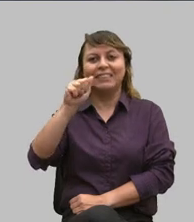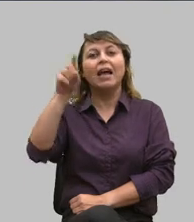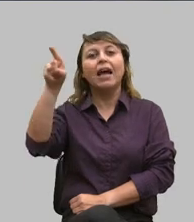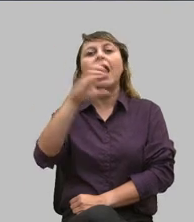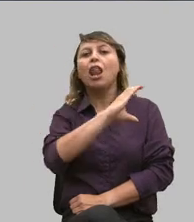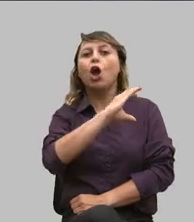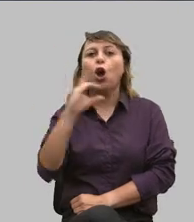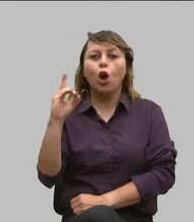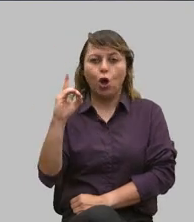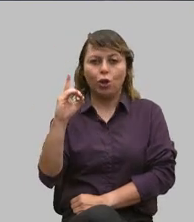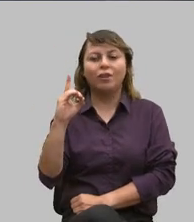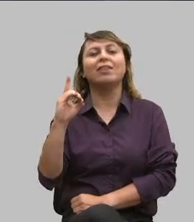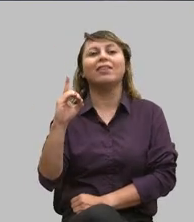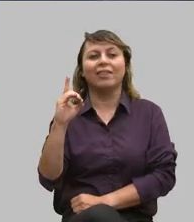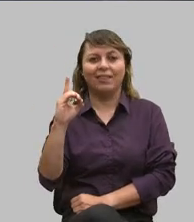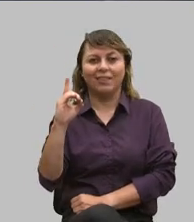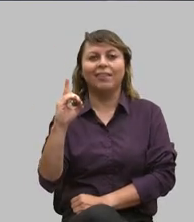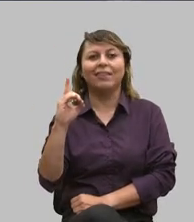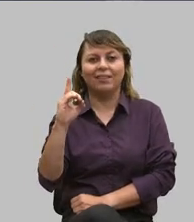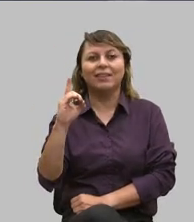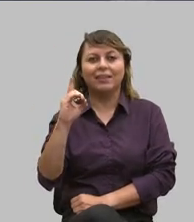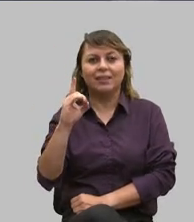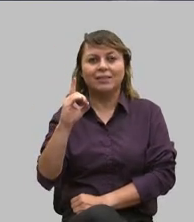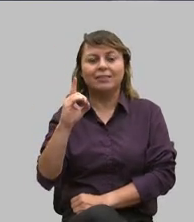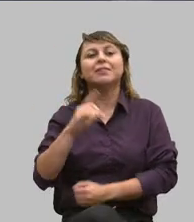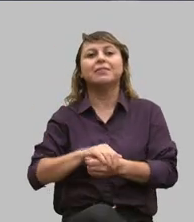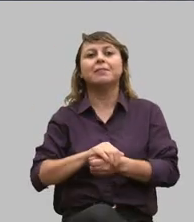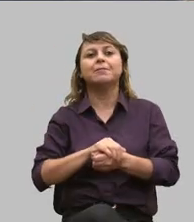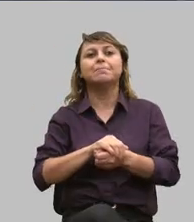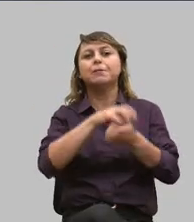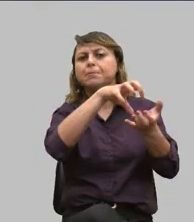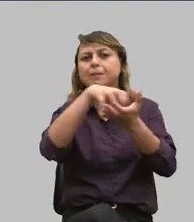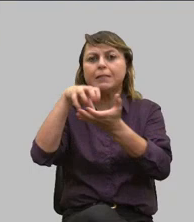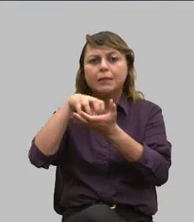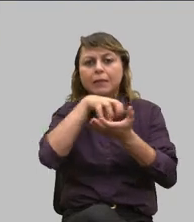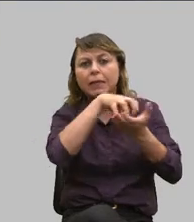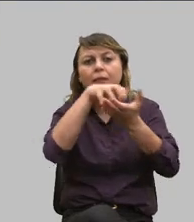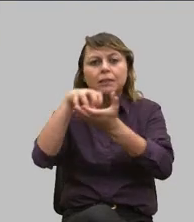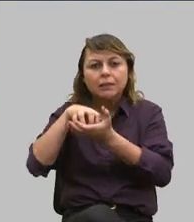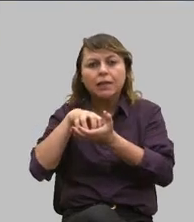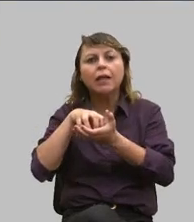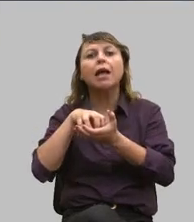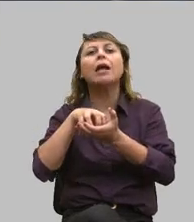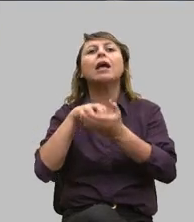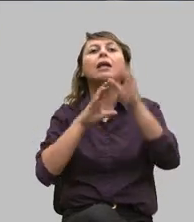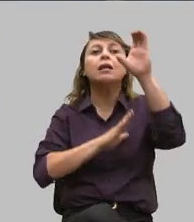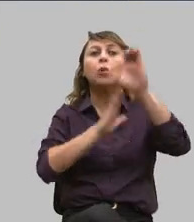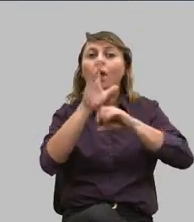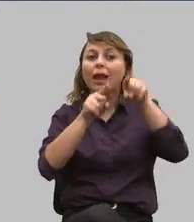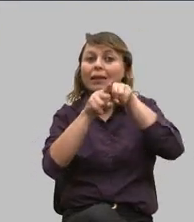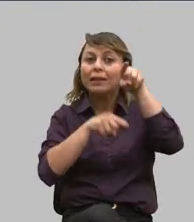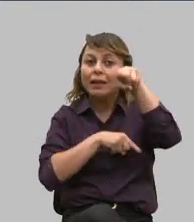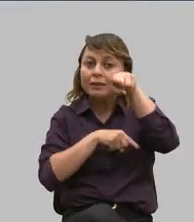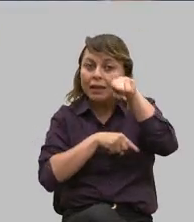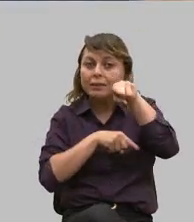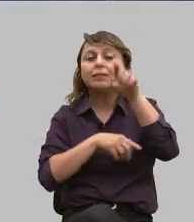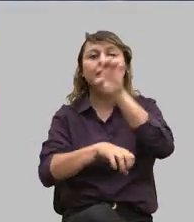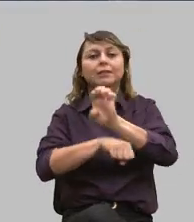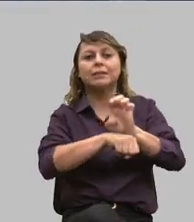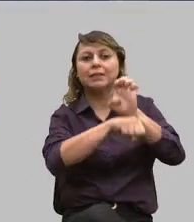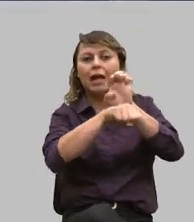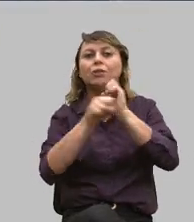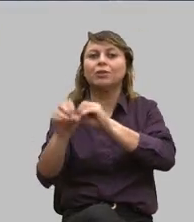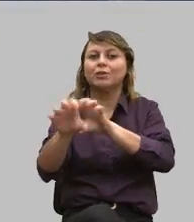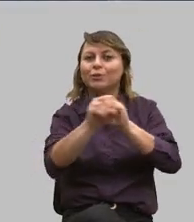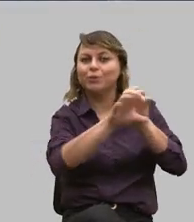coordenadora da de temáticas especiais e transversalidade curricular da Secretaria de Estado e educação muito